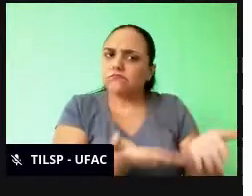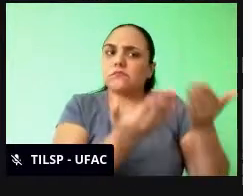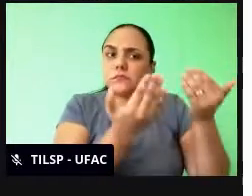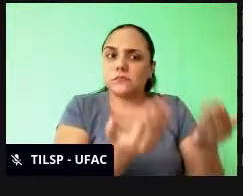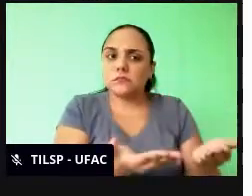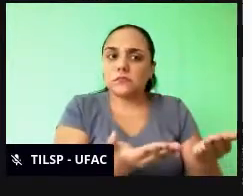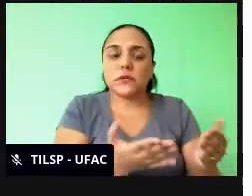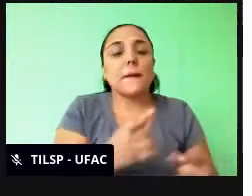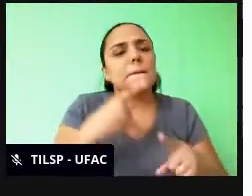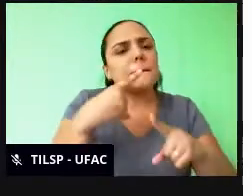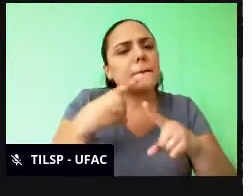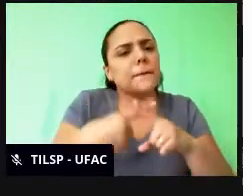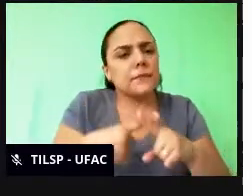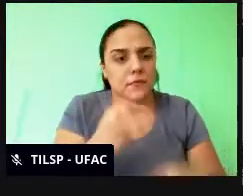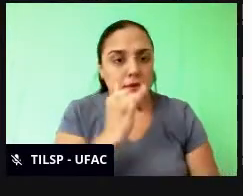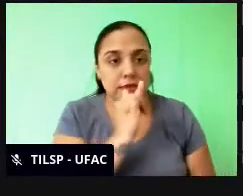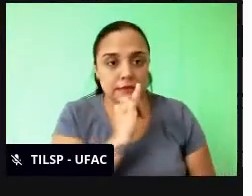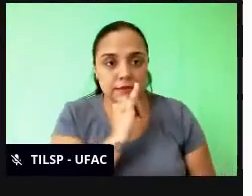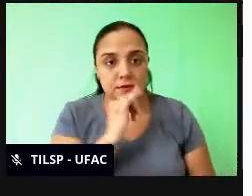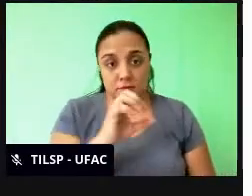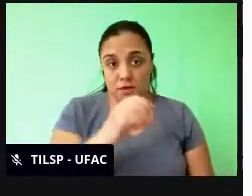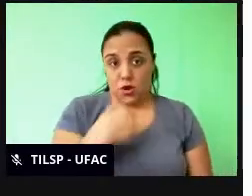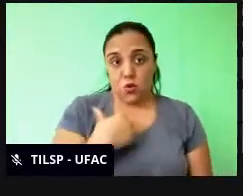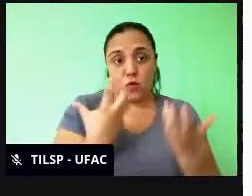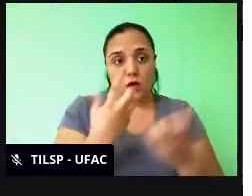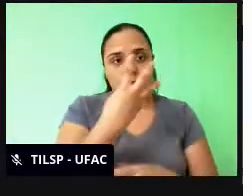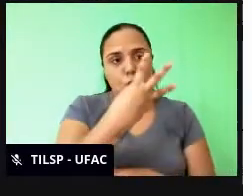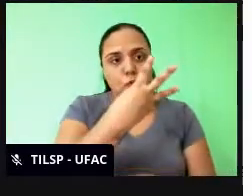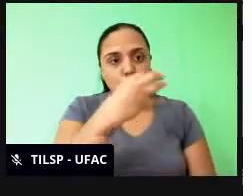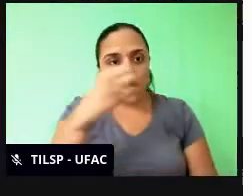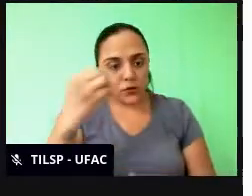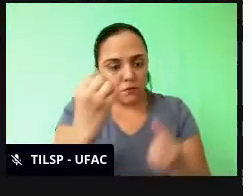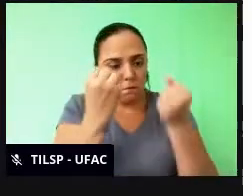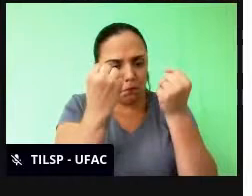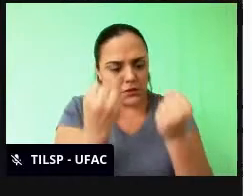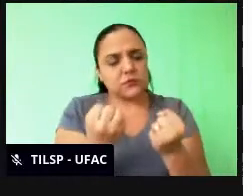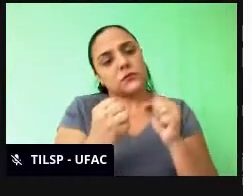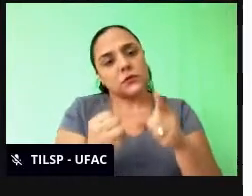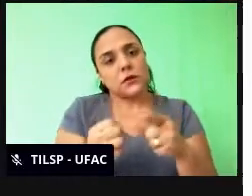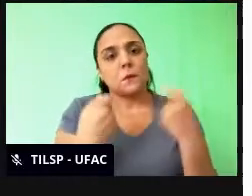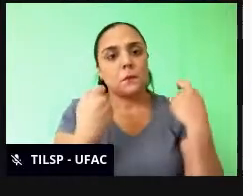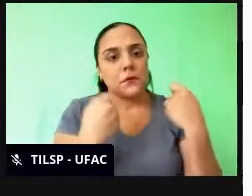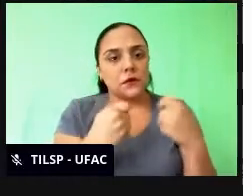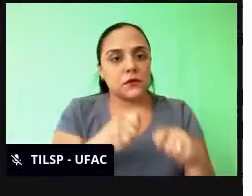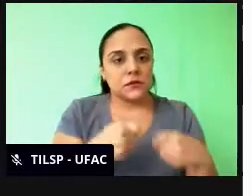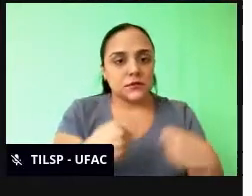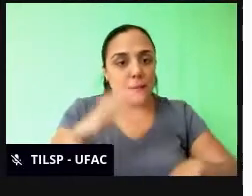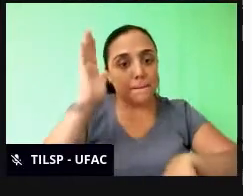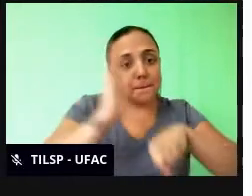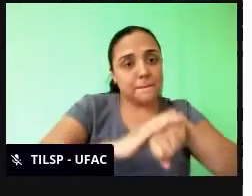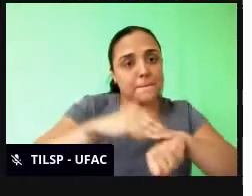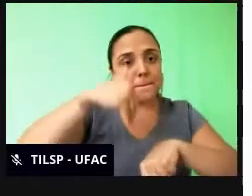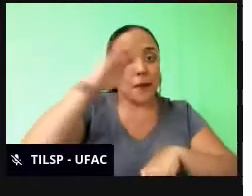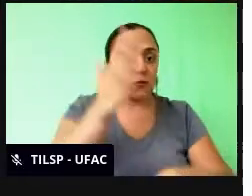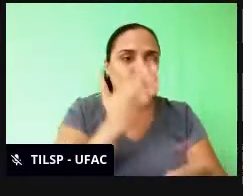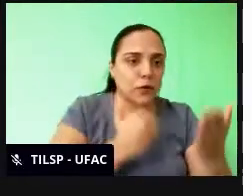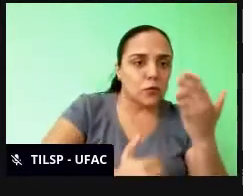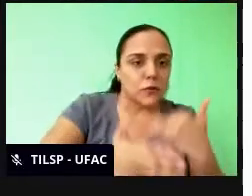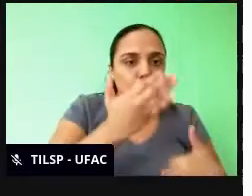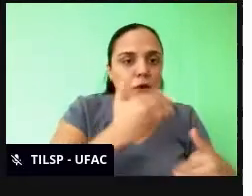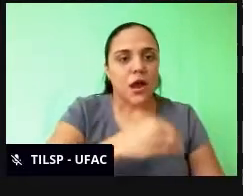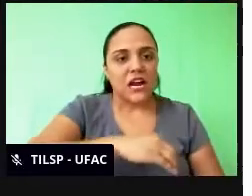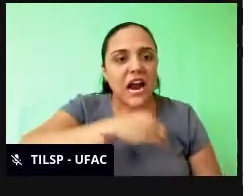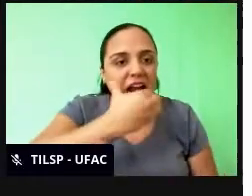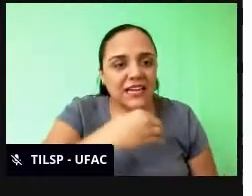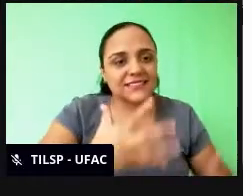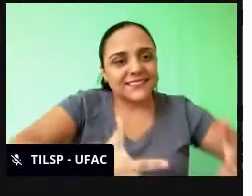eu obter, por exemplo, 400 calorias de frutas e vegetais, eu preciso consumir uma maior quantidade.